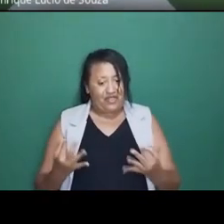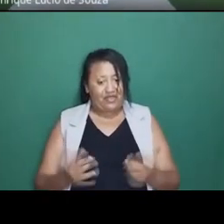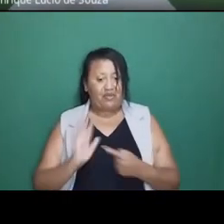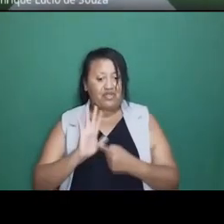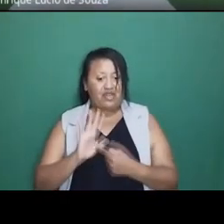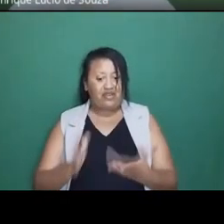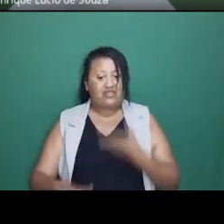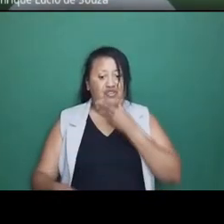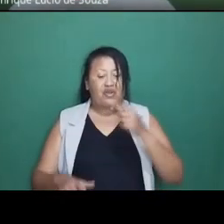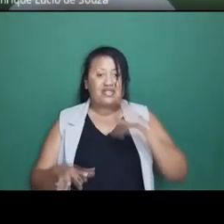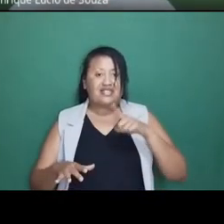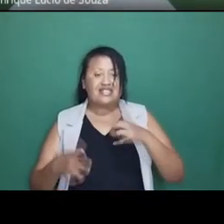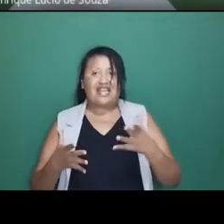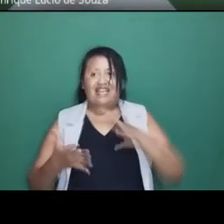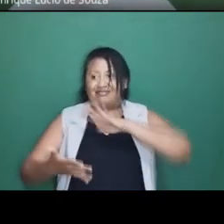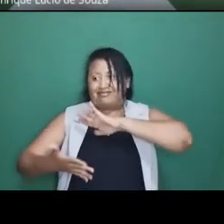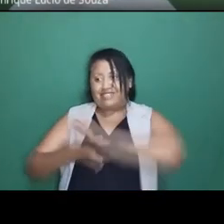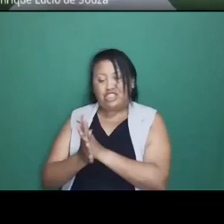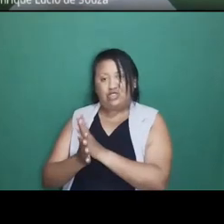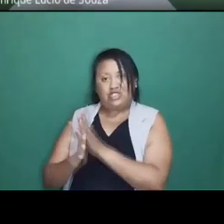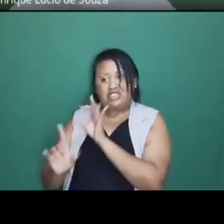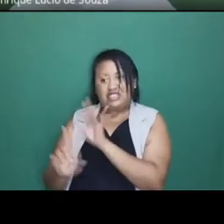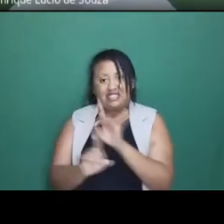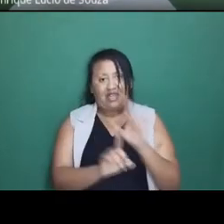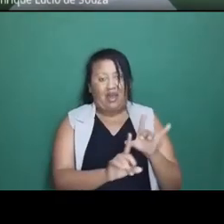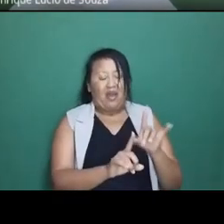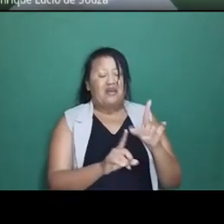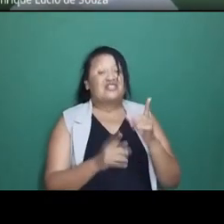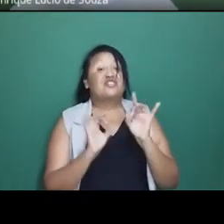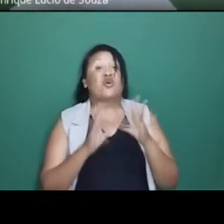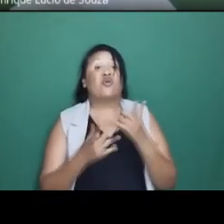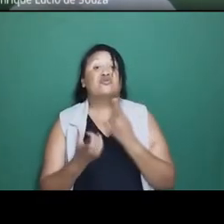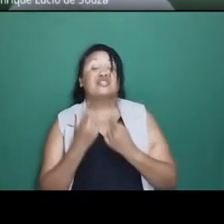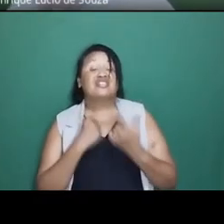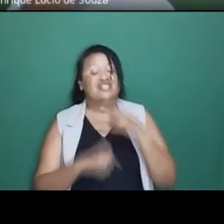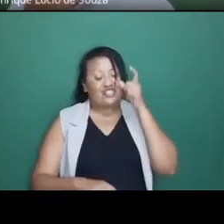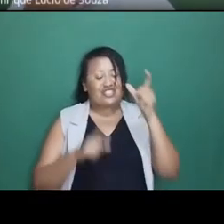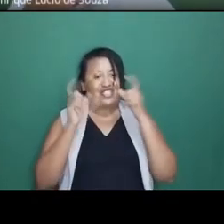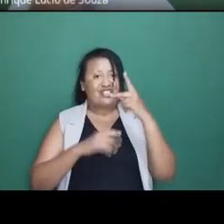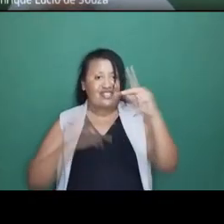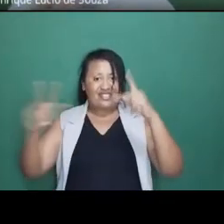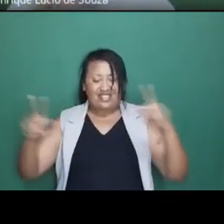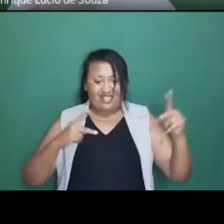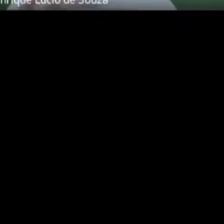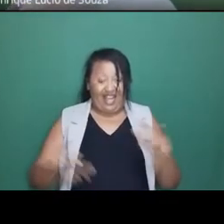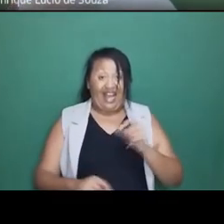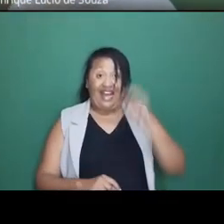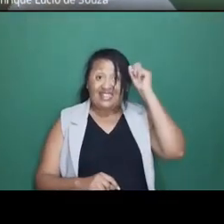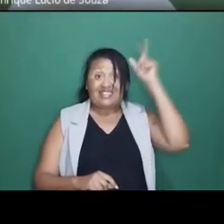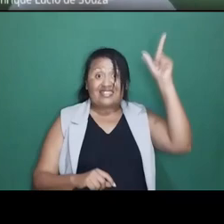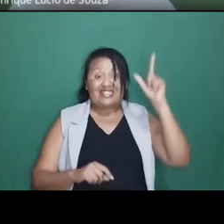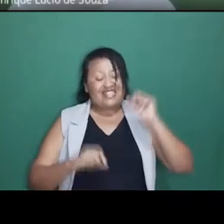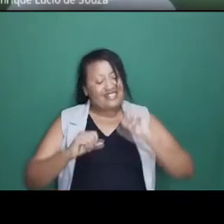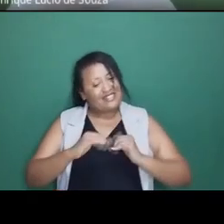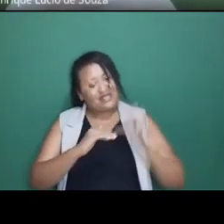caos a destruir uns aos outros para satisfazer satisfazer esses interesses a ideia de superação do